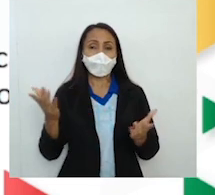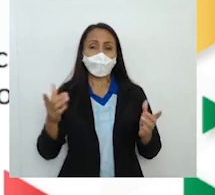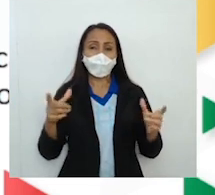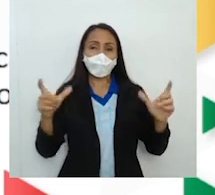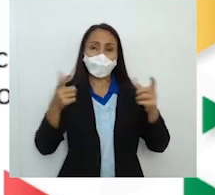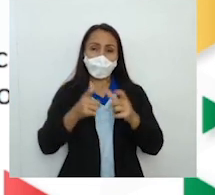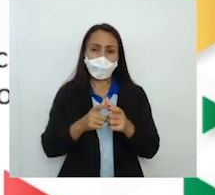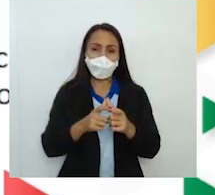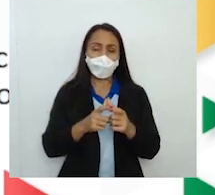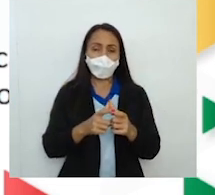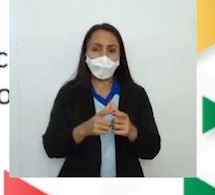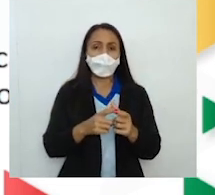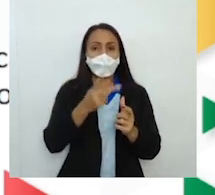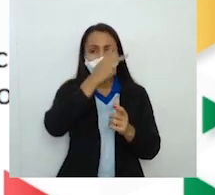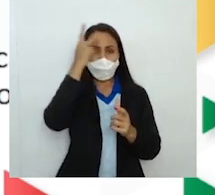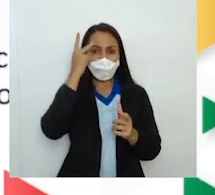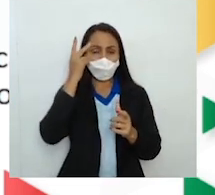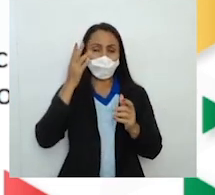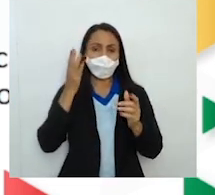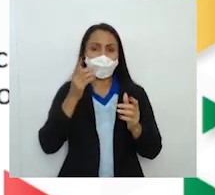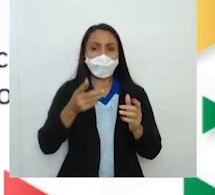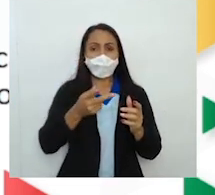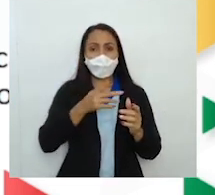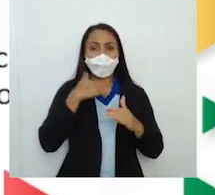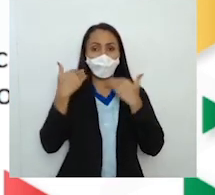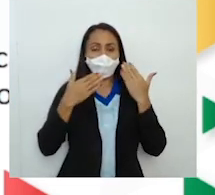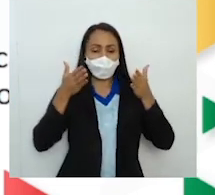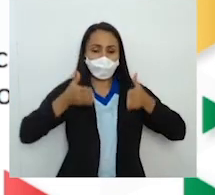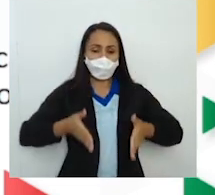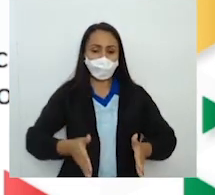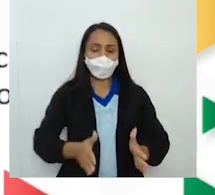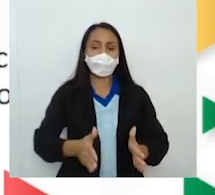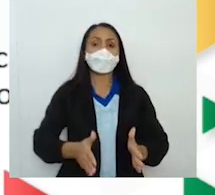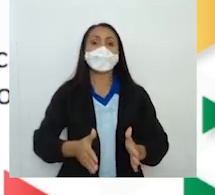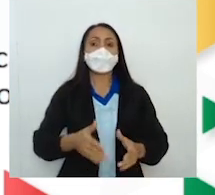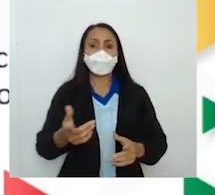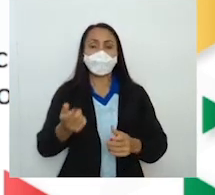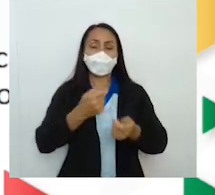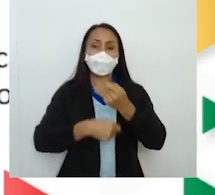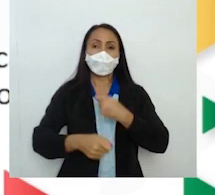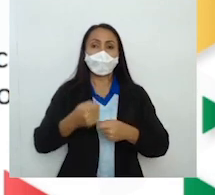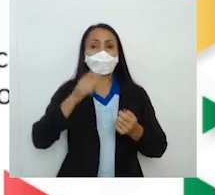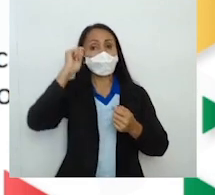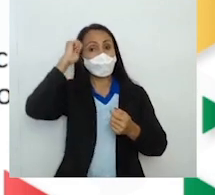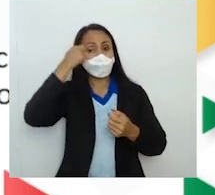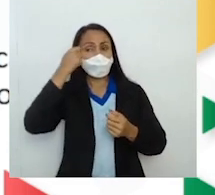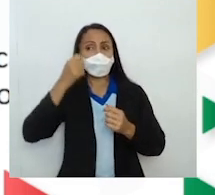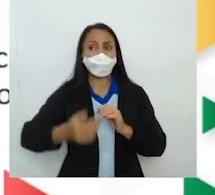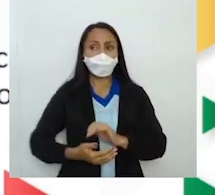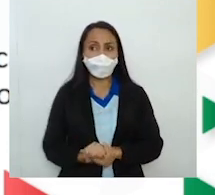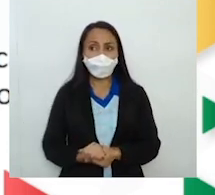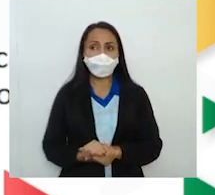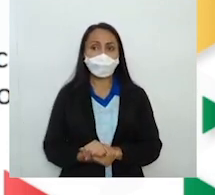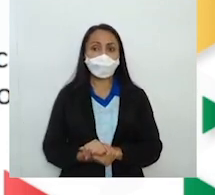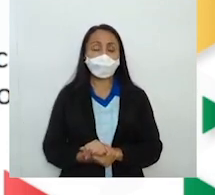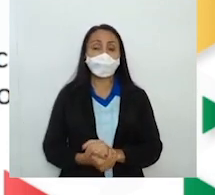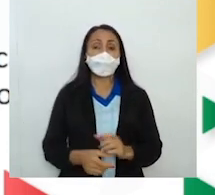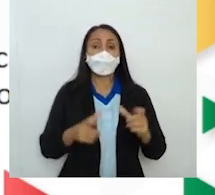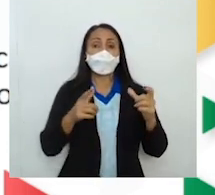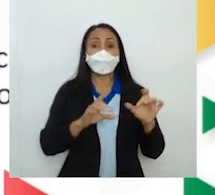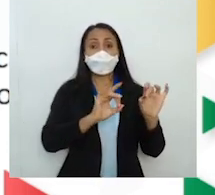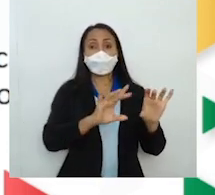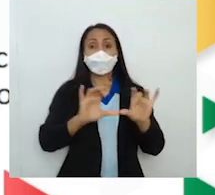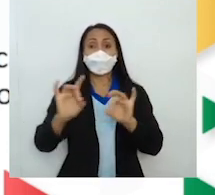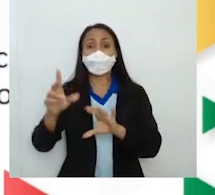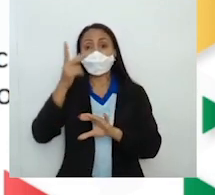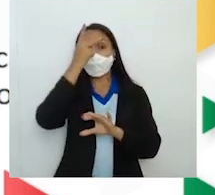cemitério e lugar de comércio de escravos. Mais uma vez, lembramos que um lugar de venda de